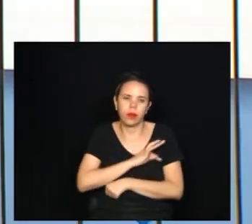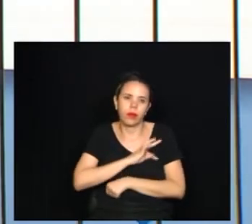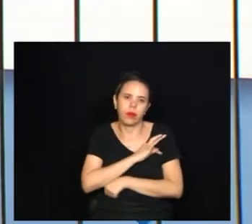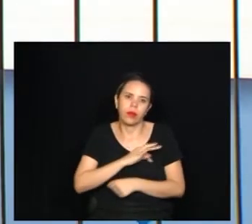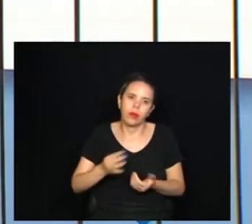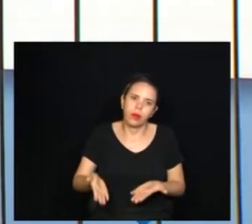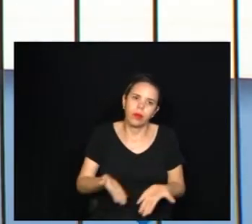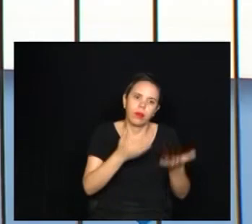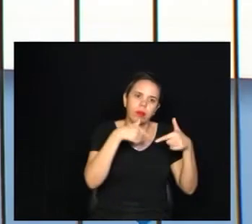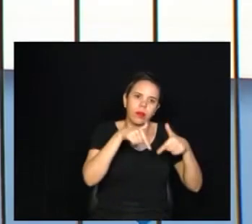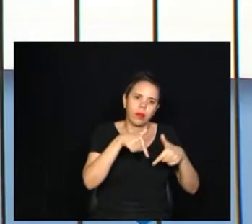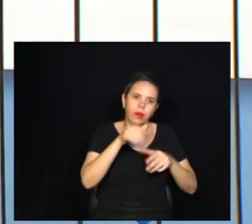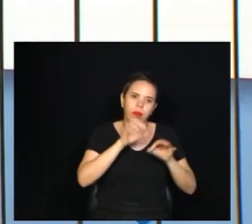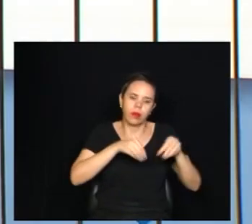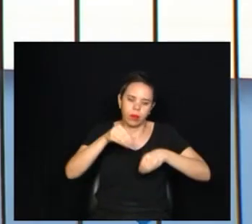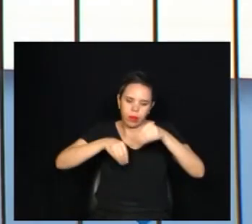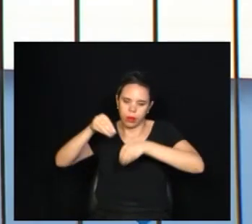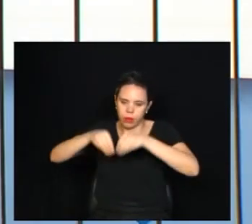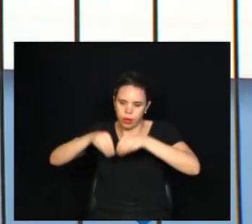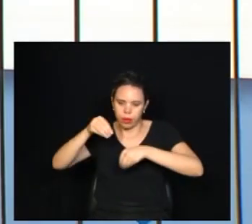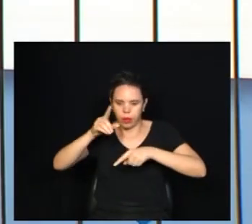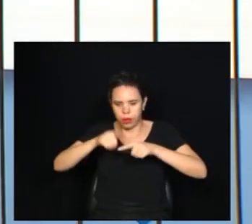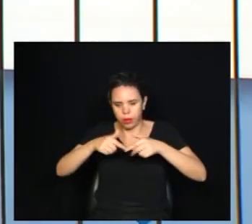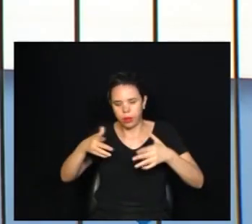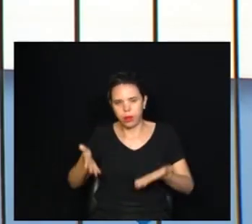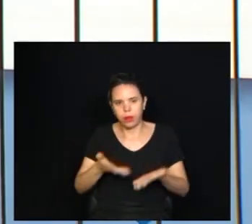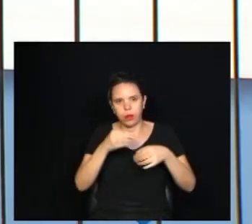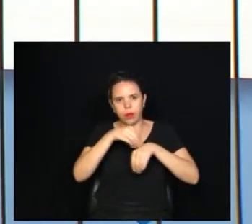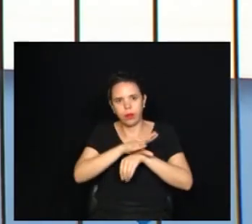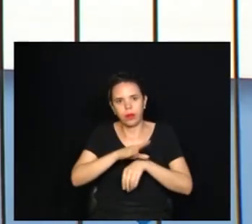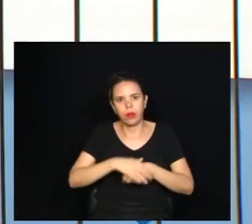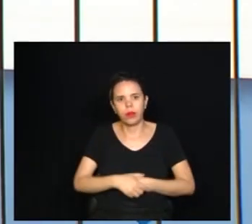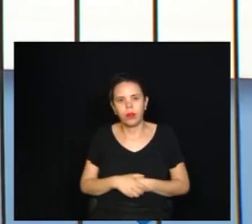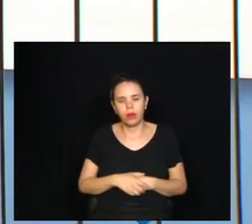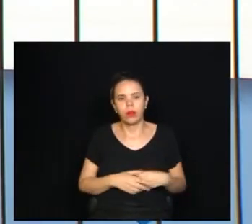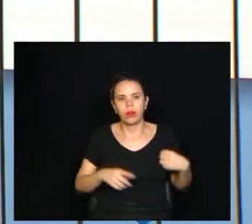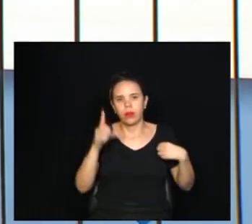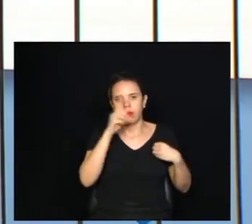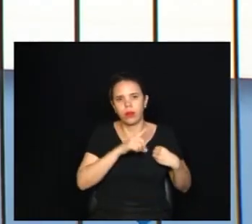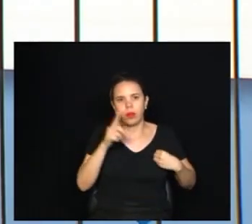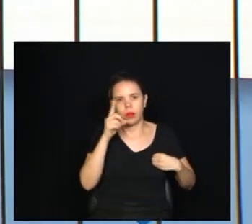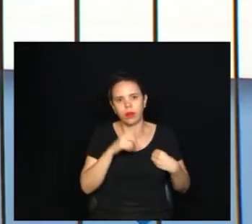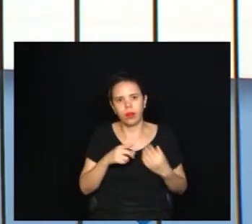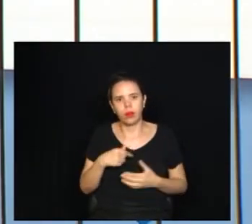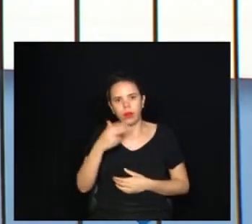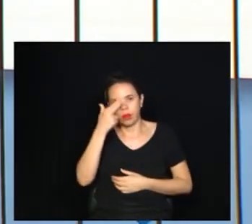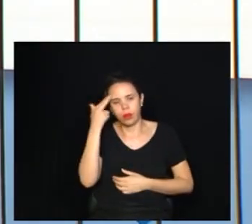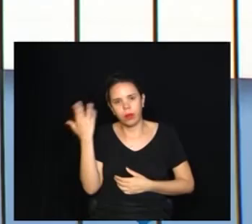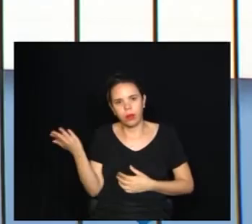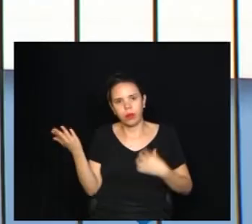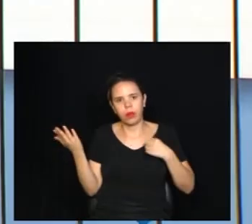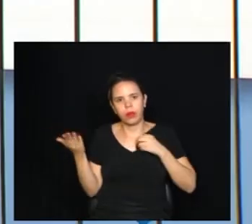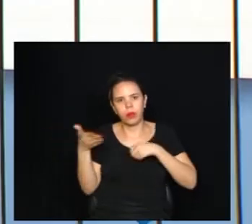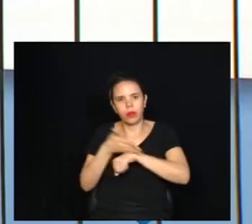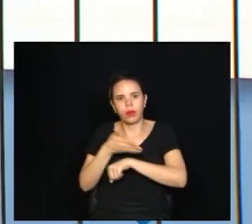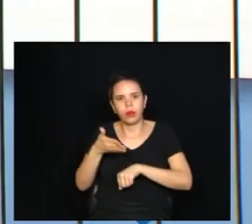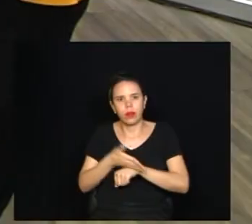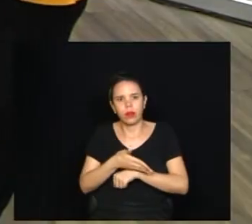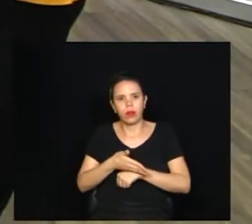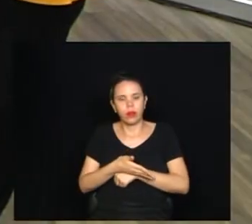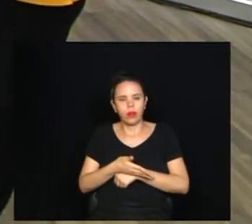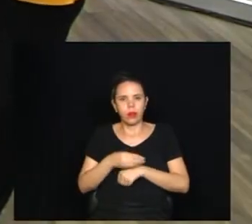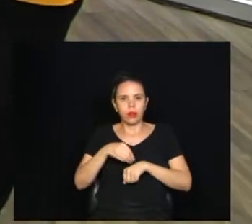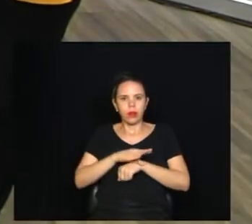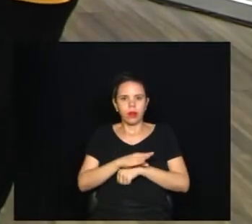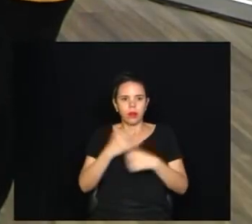técnica trabalhando na montagem dos equipamentos para a transmissão. No domingo ainda, o Gabriel participou ativamente da